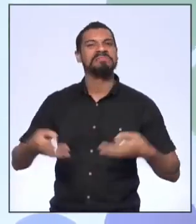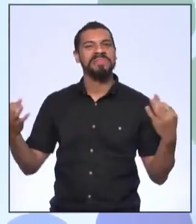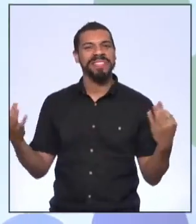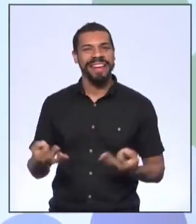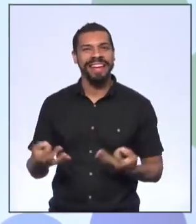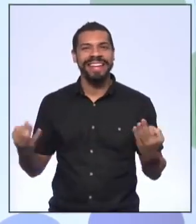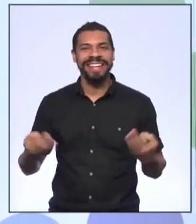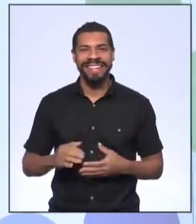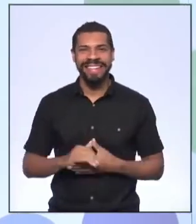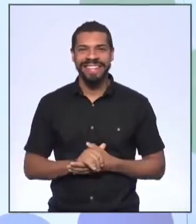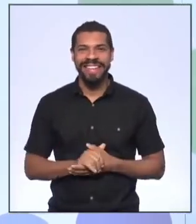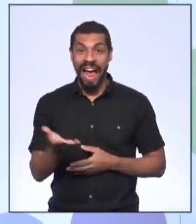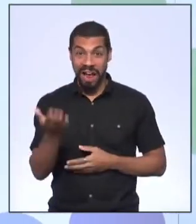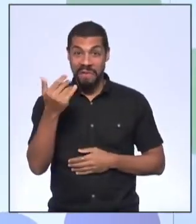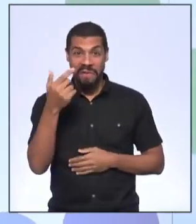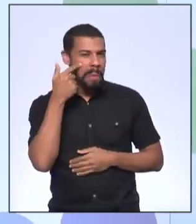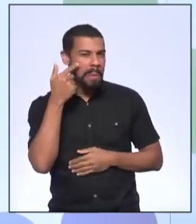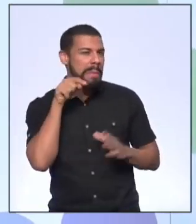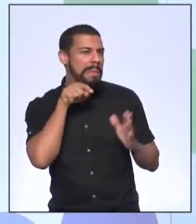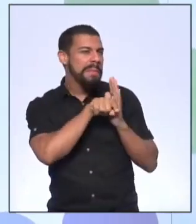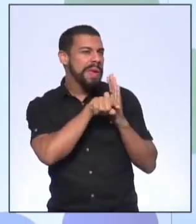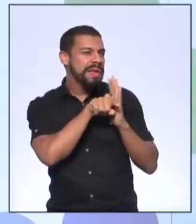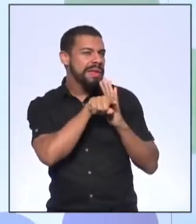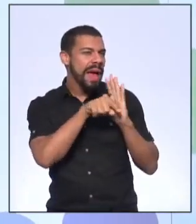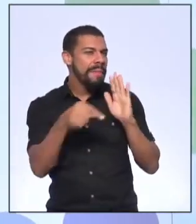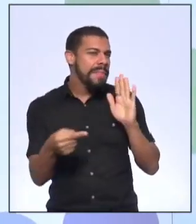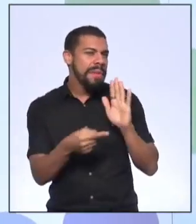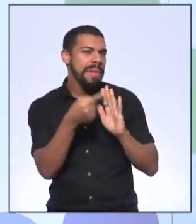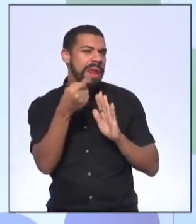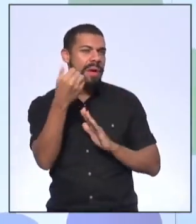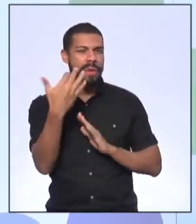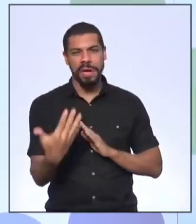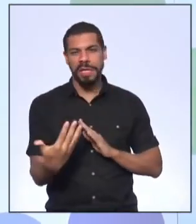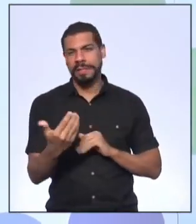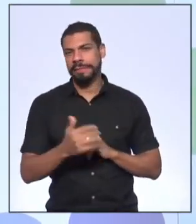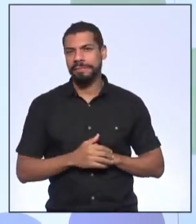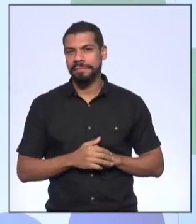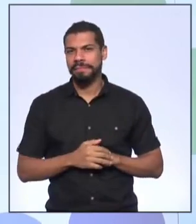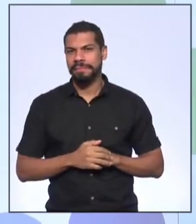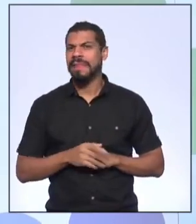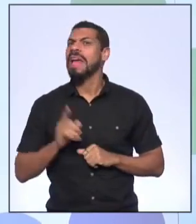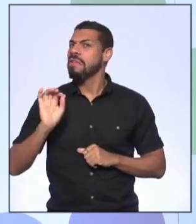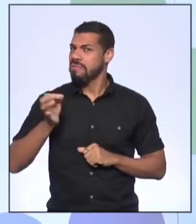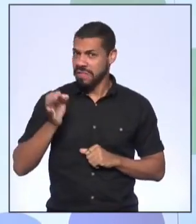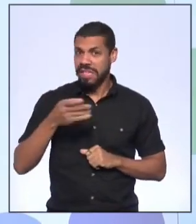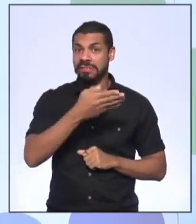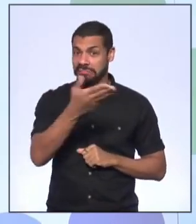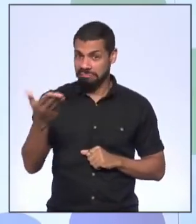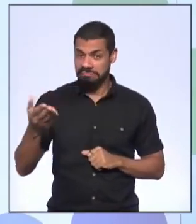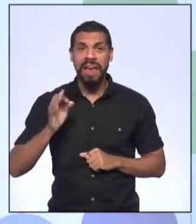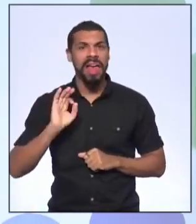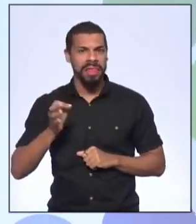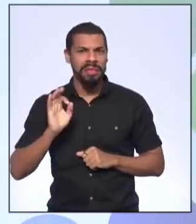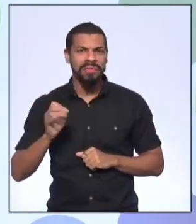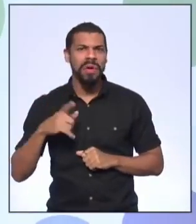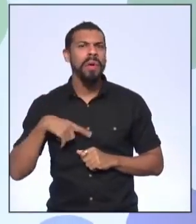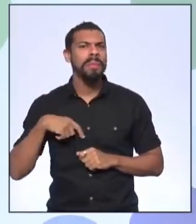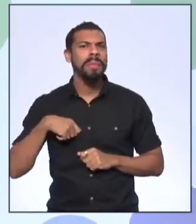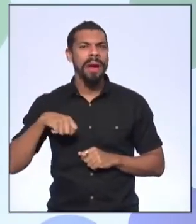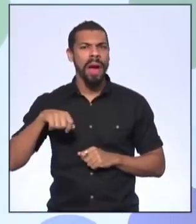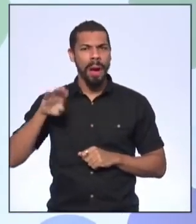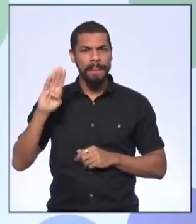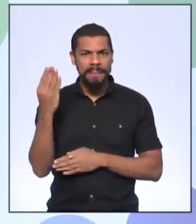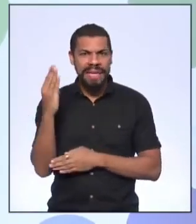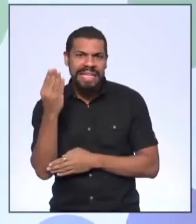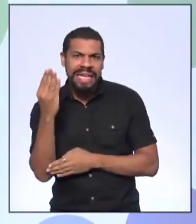pesquisar, vamos procurar um pouquinho a questão, pessoal. Primeira coisa, pessoal aí, ó, certíssimo, né? Tem que ter o quê? Madeira ou plástico para você não